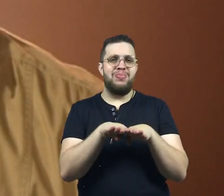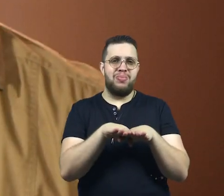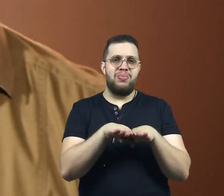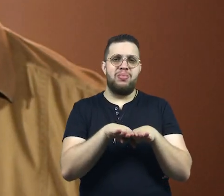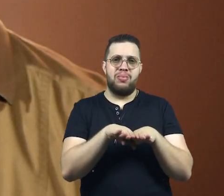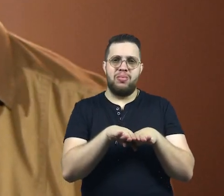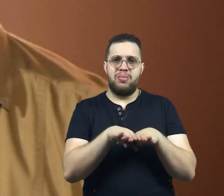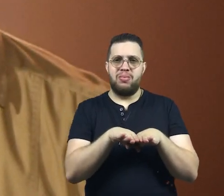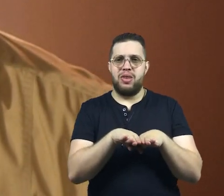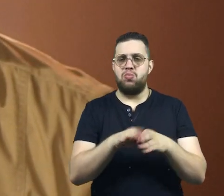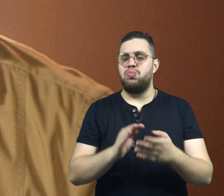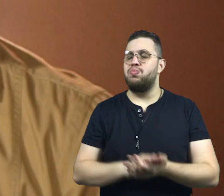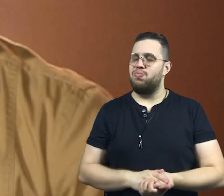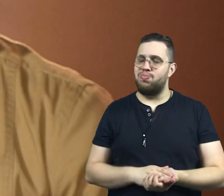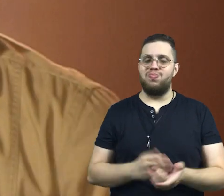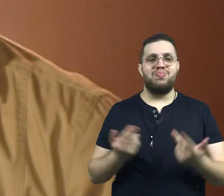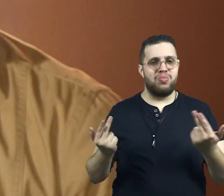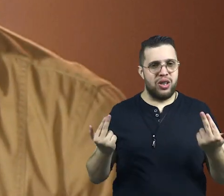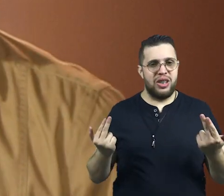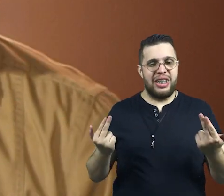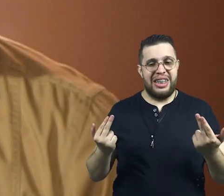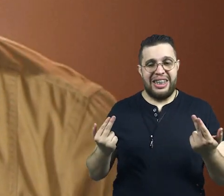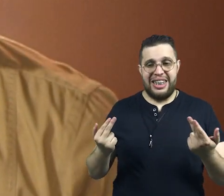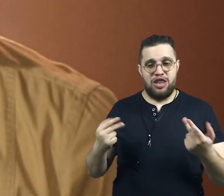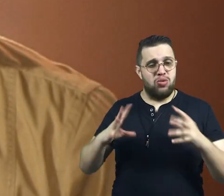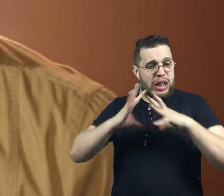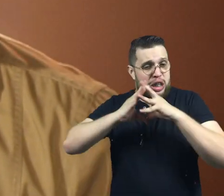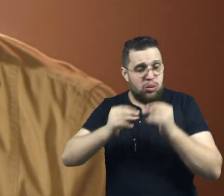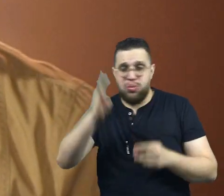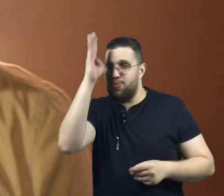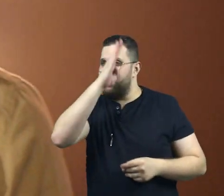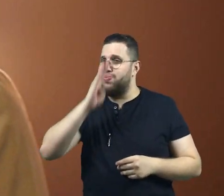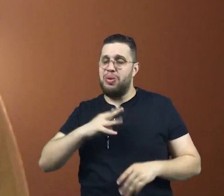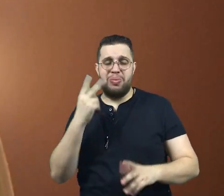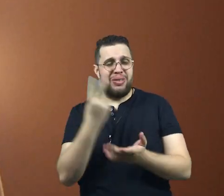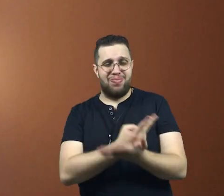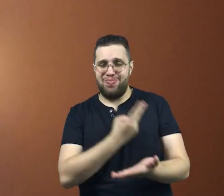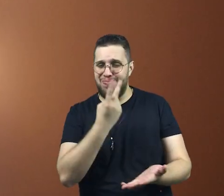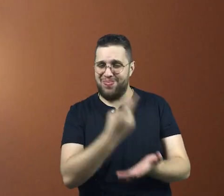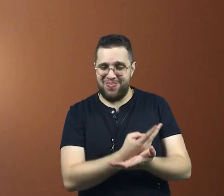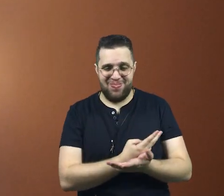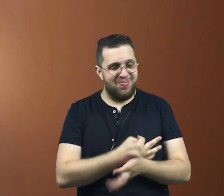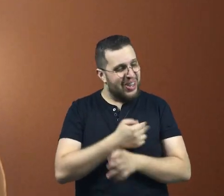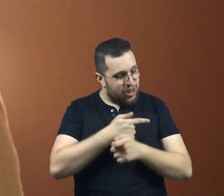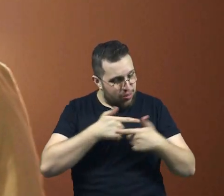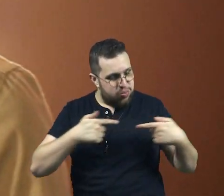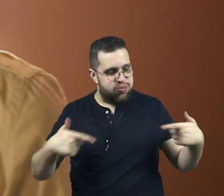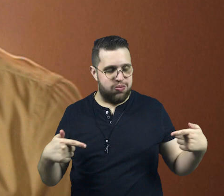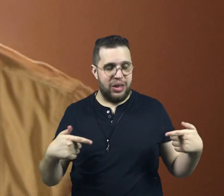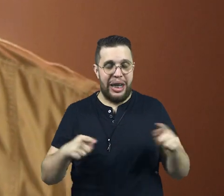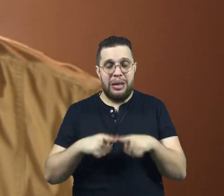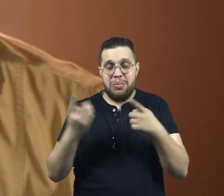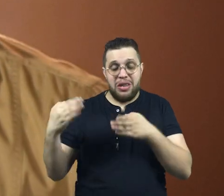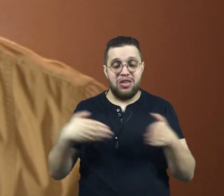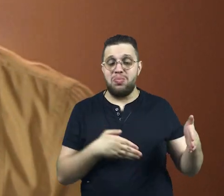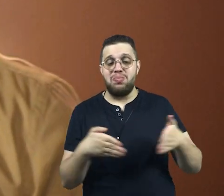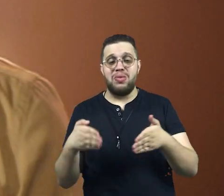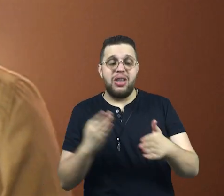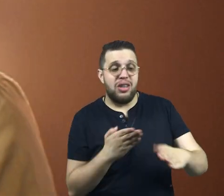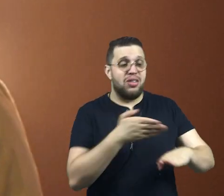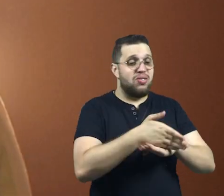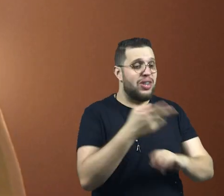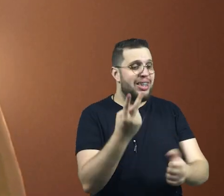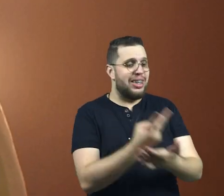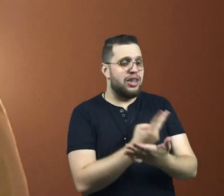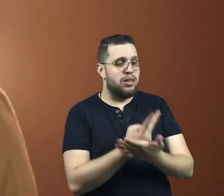em questões como essas, e a política e tudo. Mas sabe por que que a gente acaba entrando para esse lado? Porque ainda isso